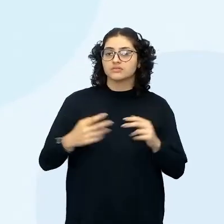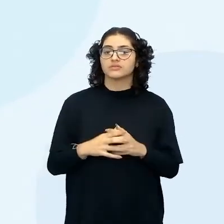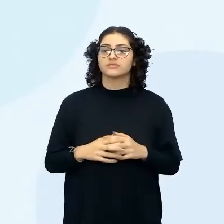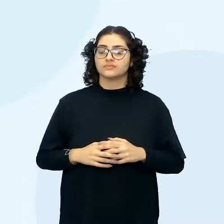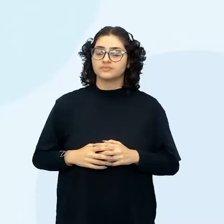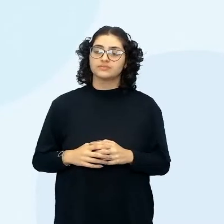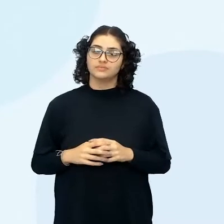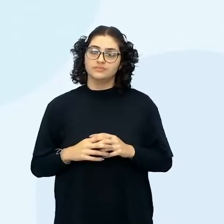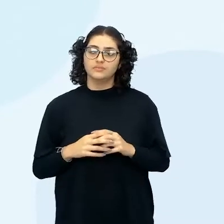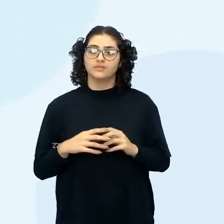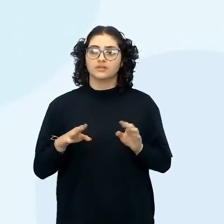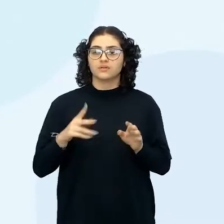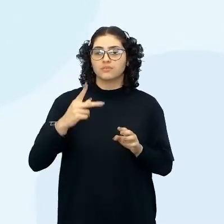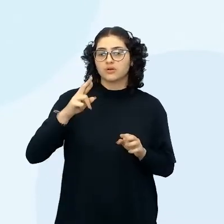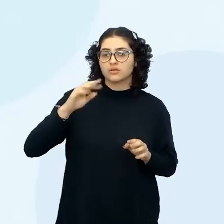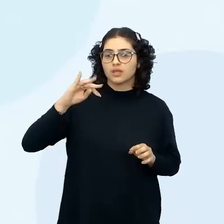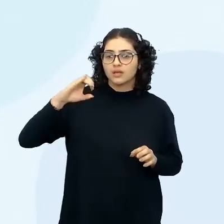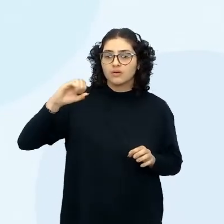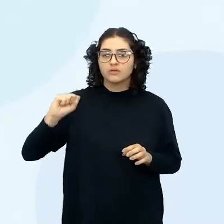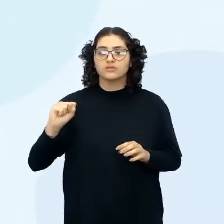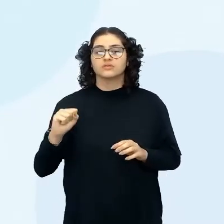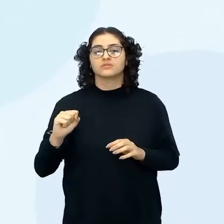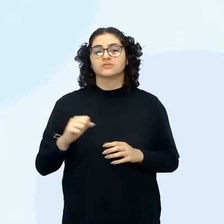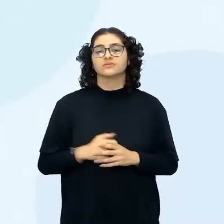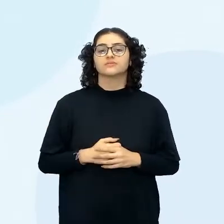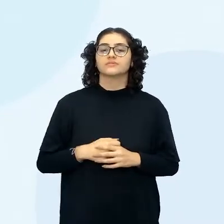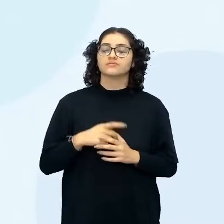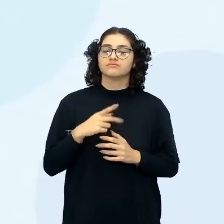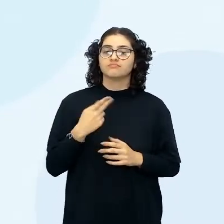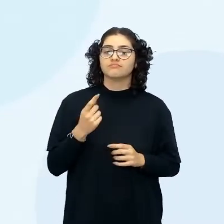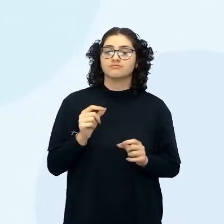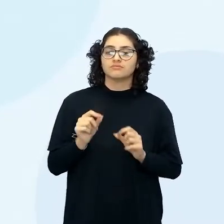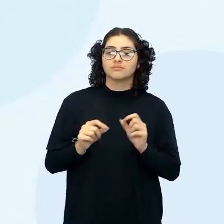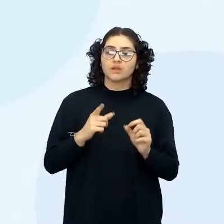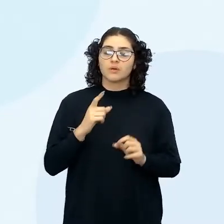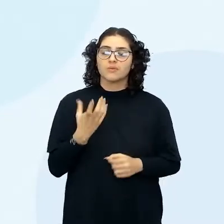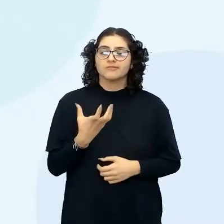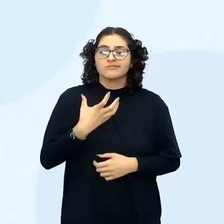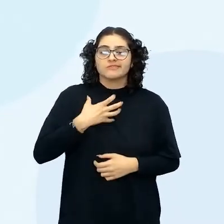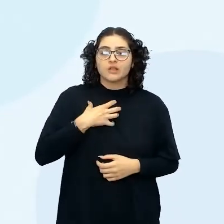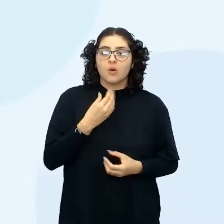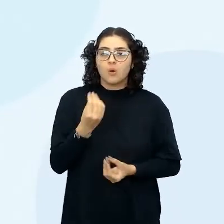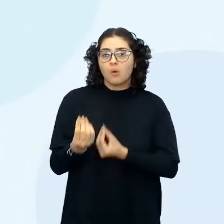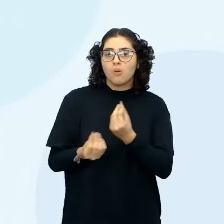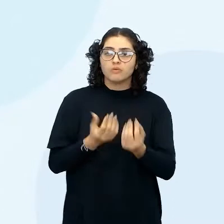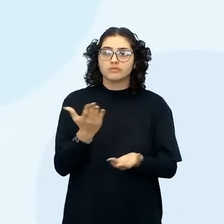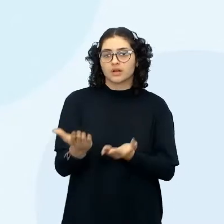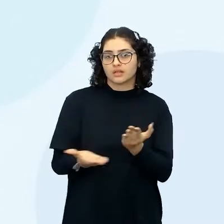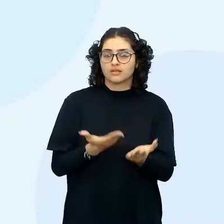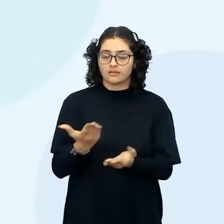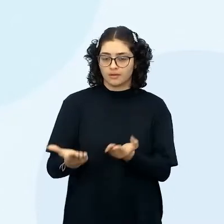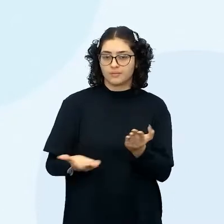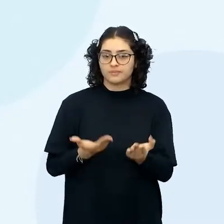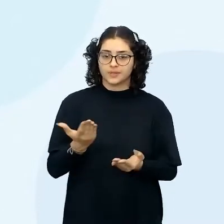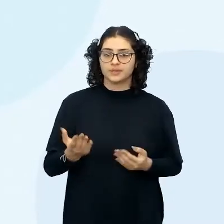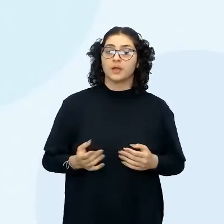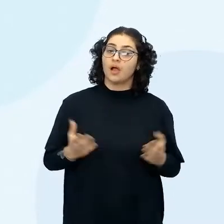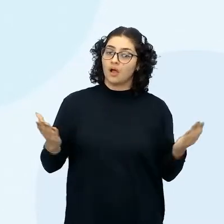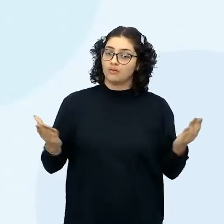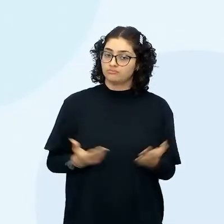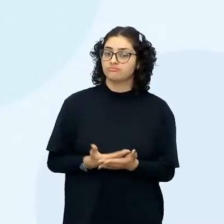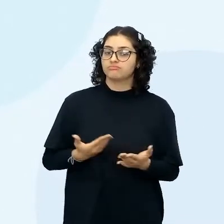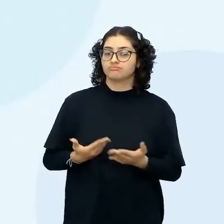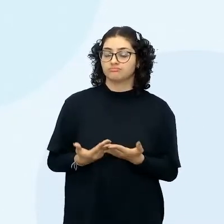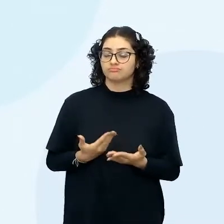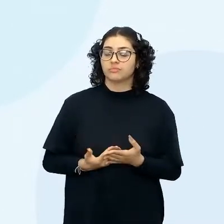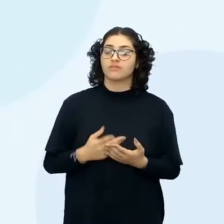aspectos genéticos e proteicos e falamos também um pouco sobre os sinais, sintomas e formas de tratamento. Na aula de hoje, a gente